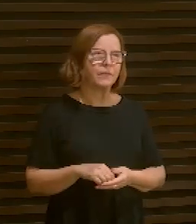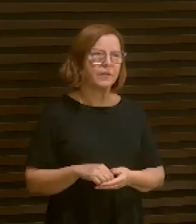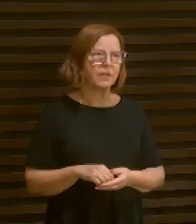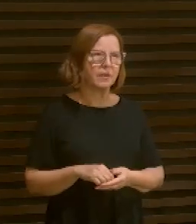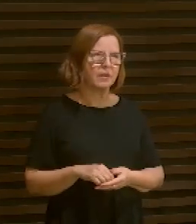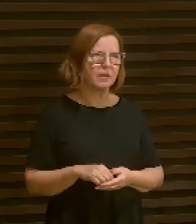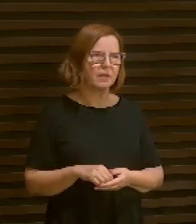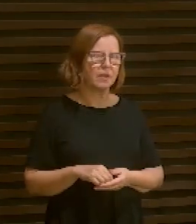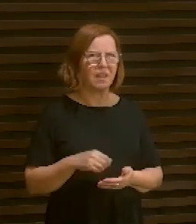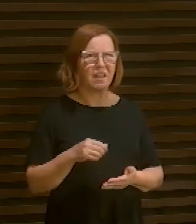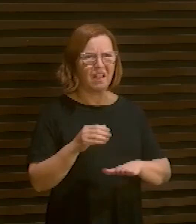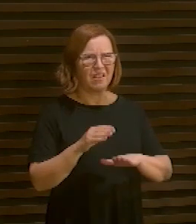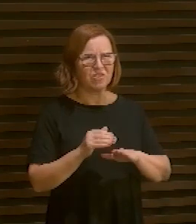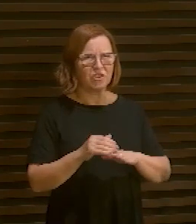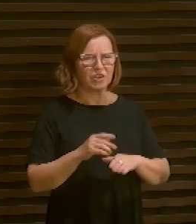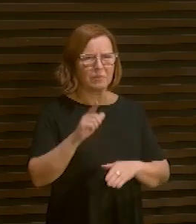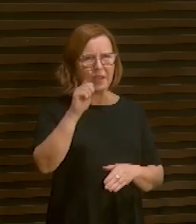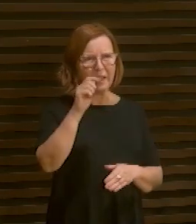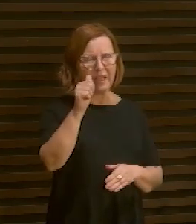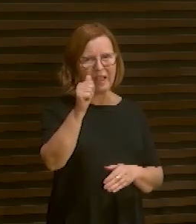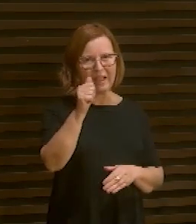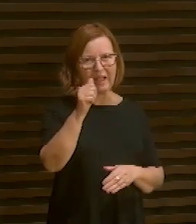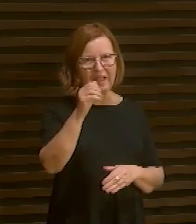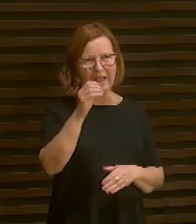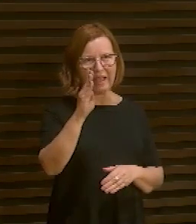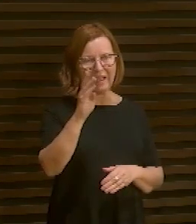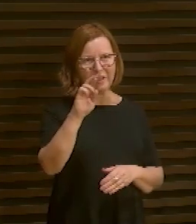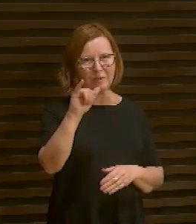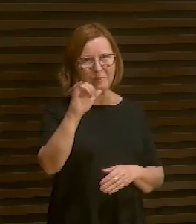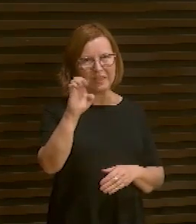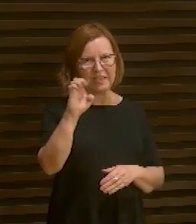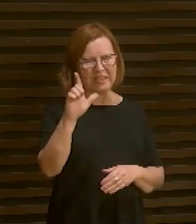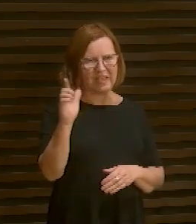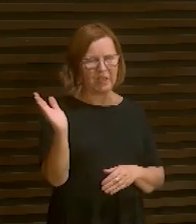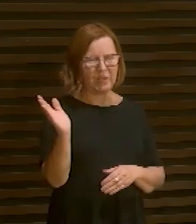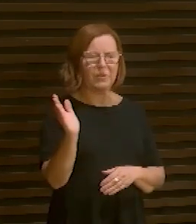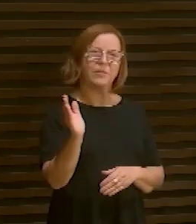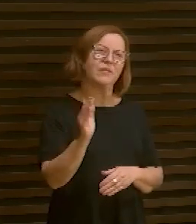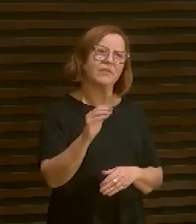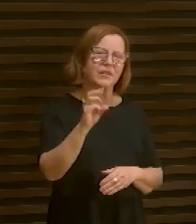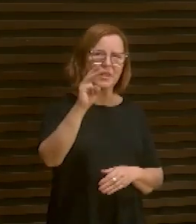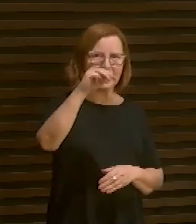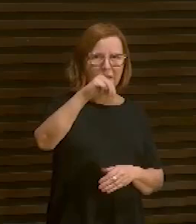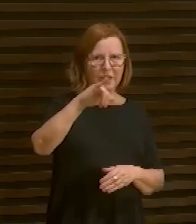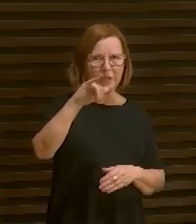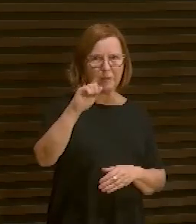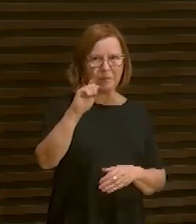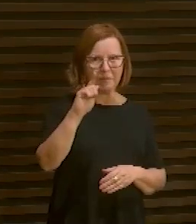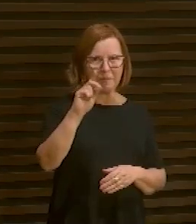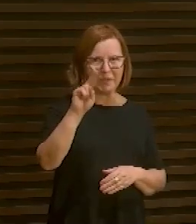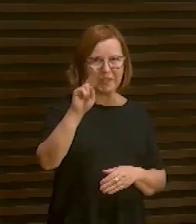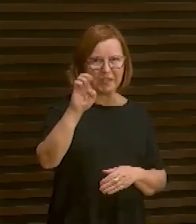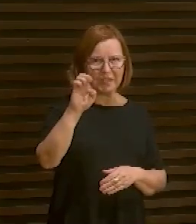todo Gabriel, Miguel, Adrael, e chama todos os anjos importantes e